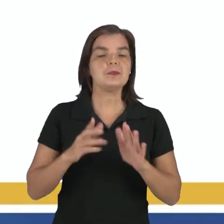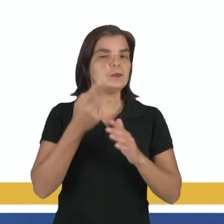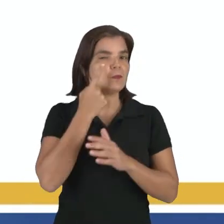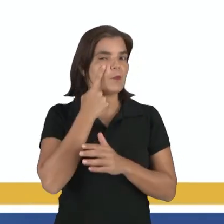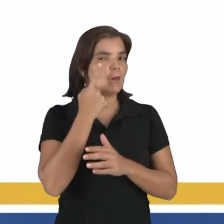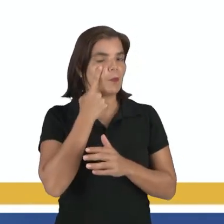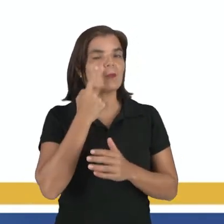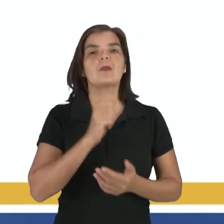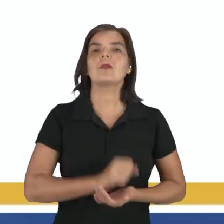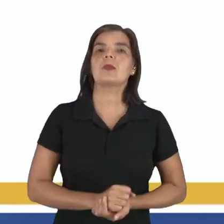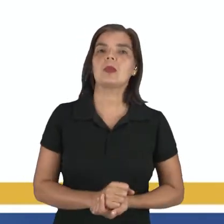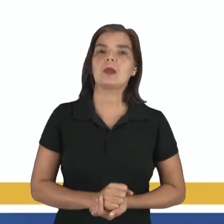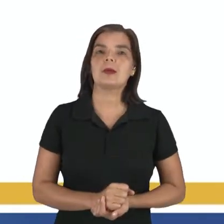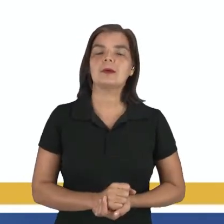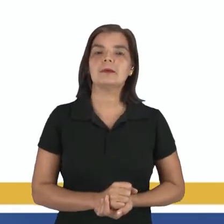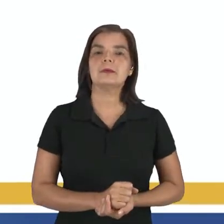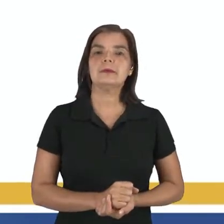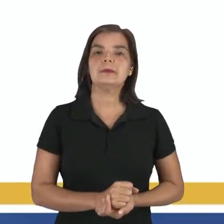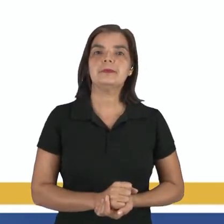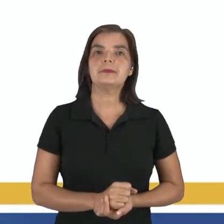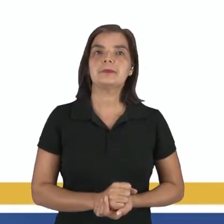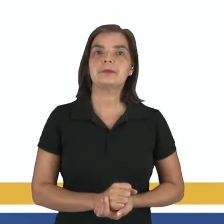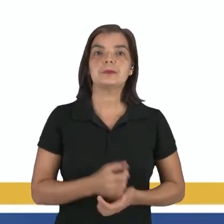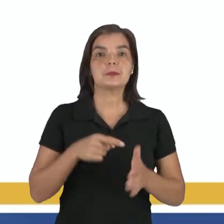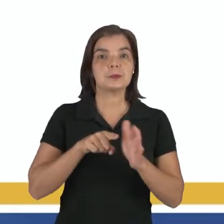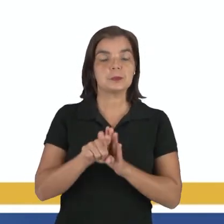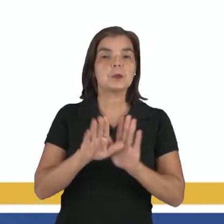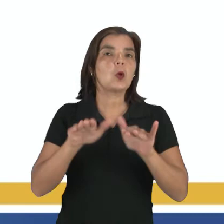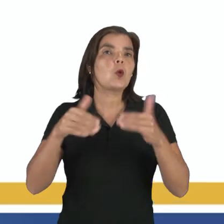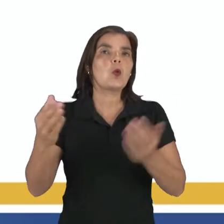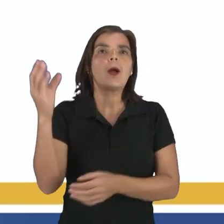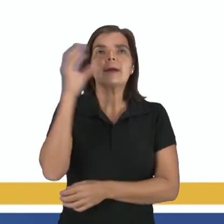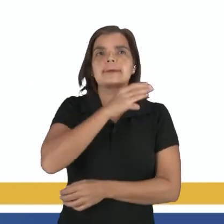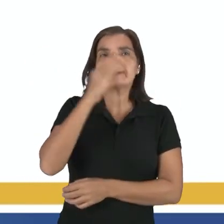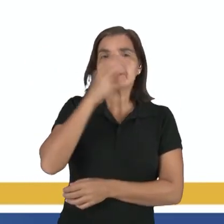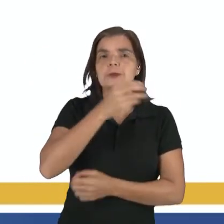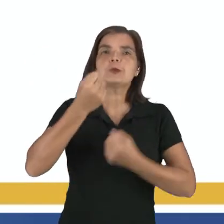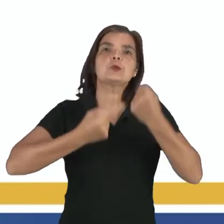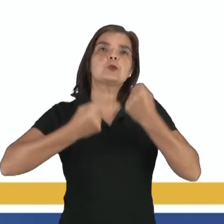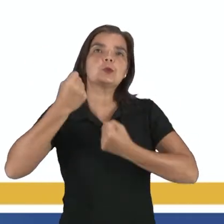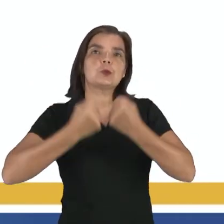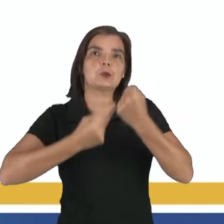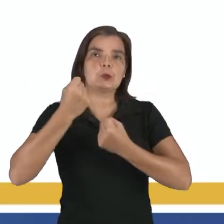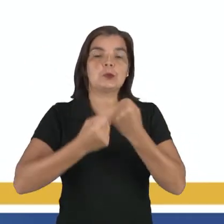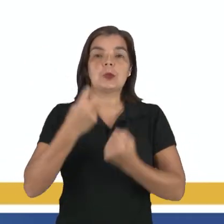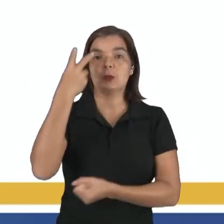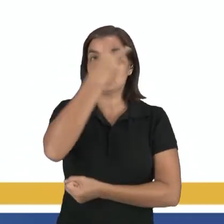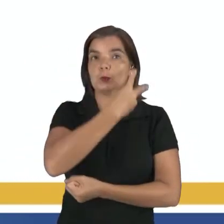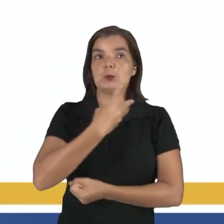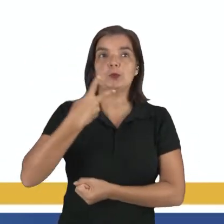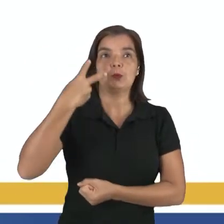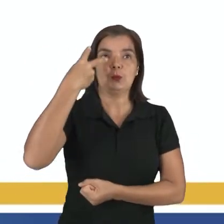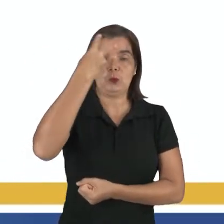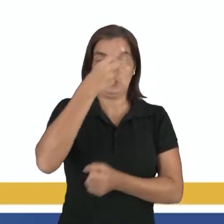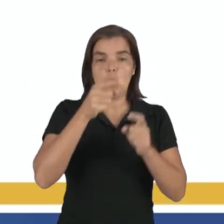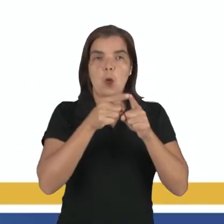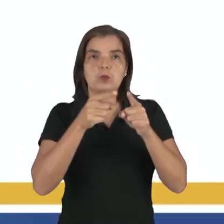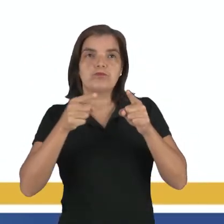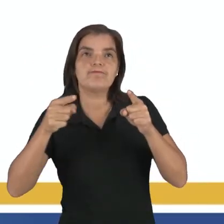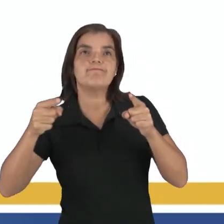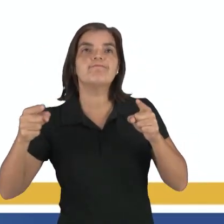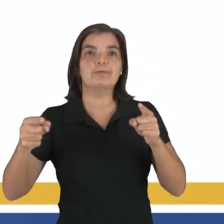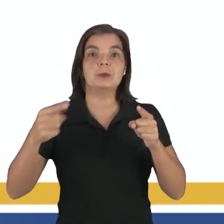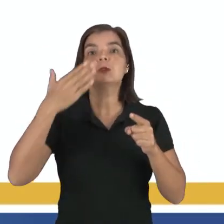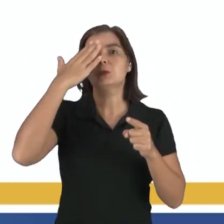e ninguém Bom dia da questão Qual é a velocidade de um automóvel que gasta duas horas